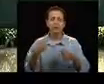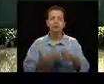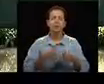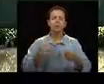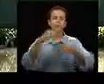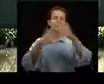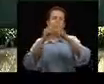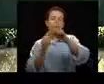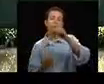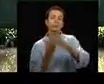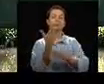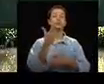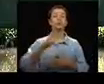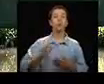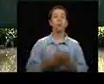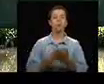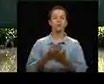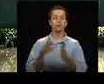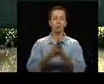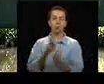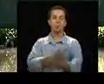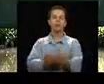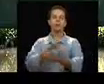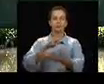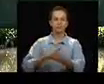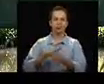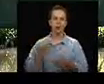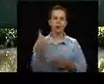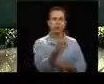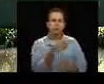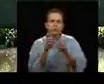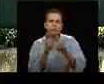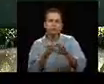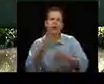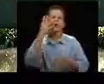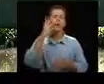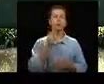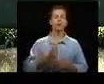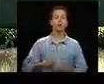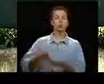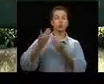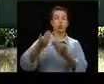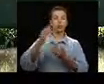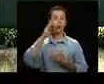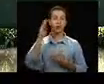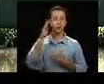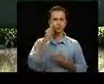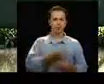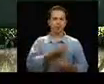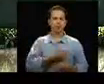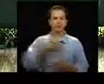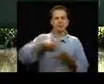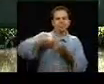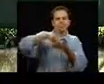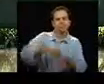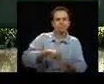que refundar os princípios da pedagogia para que ensine as crianças, jovens e adultos a viverem de